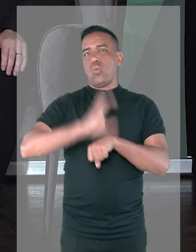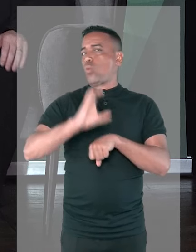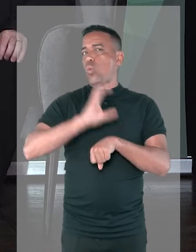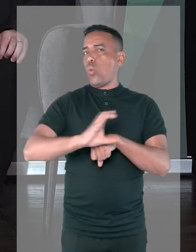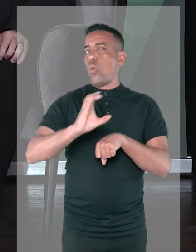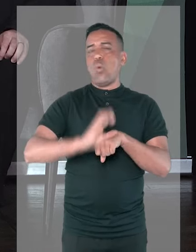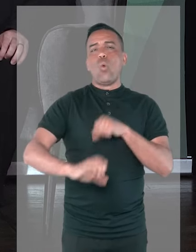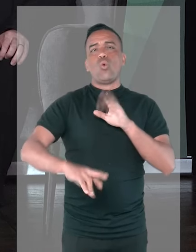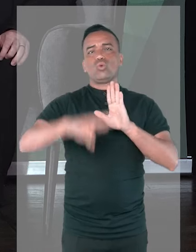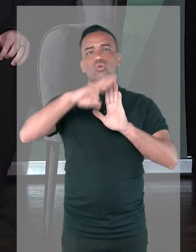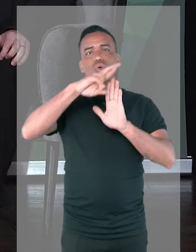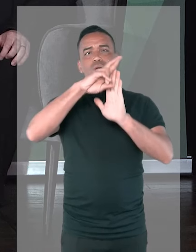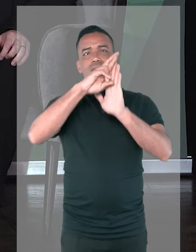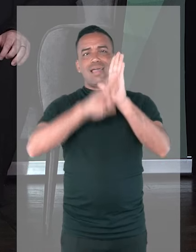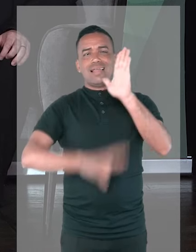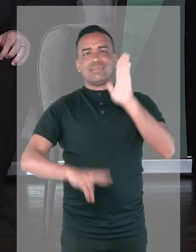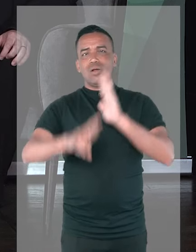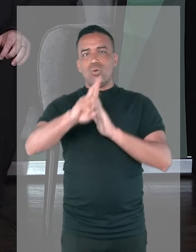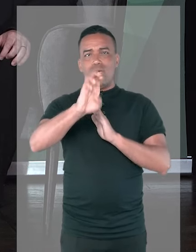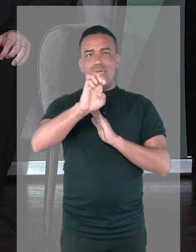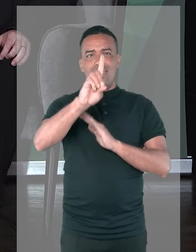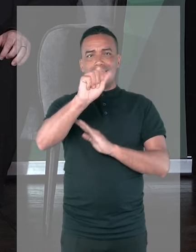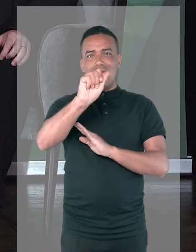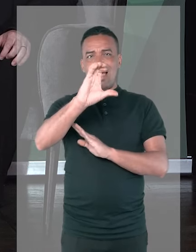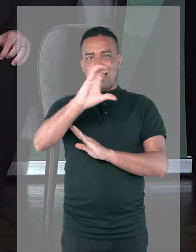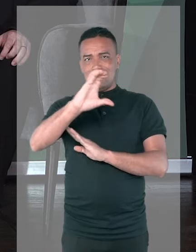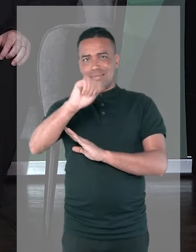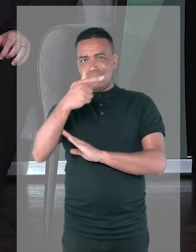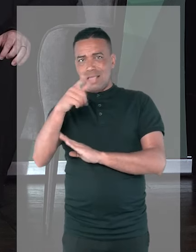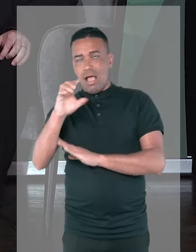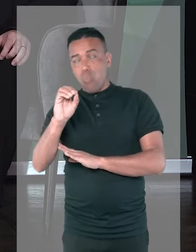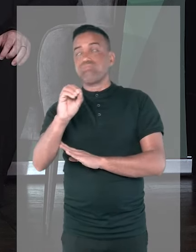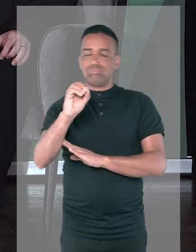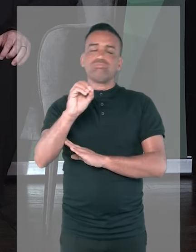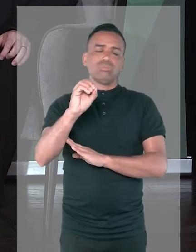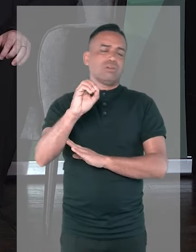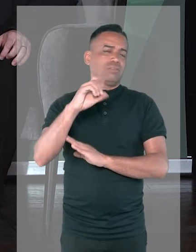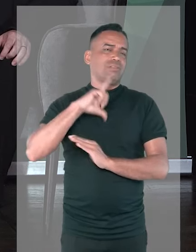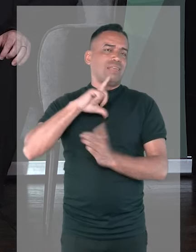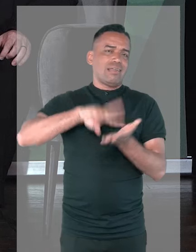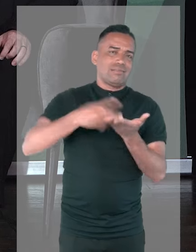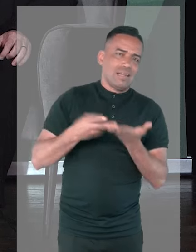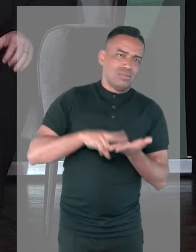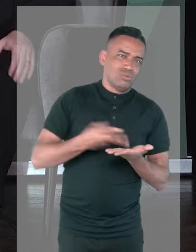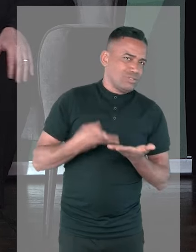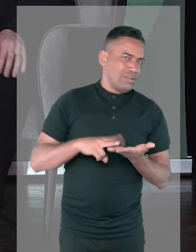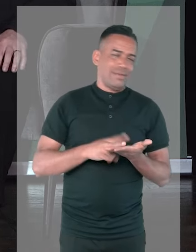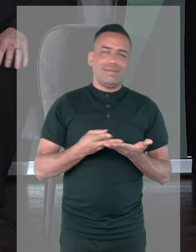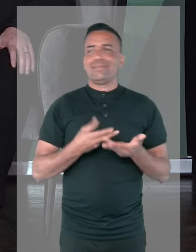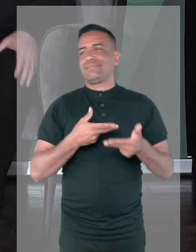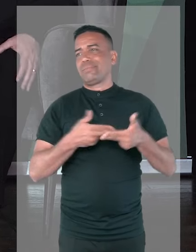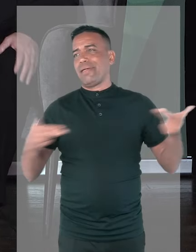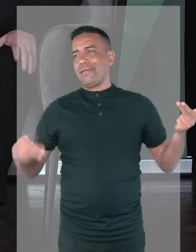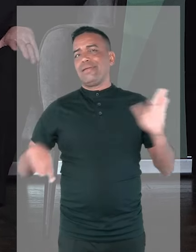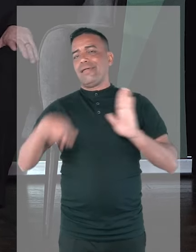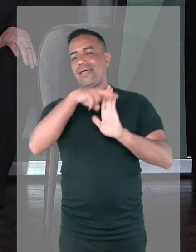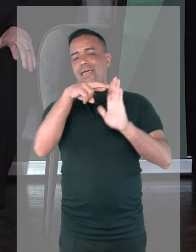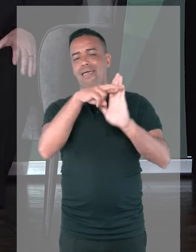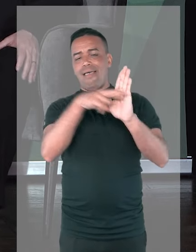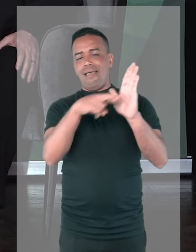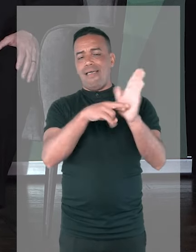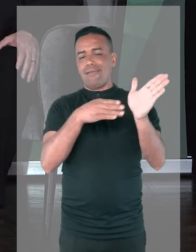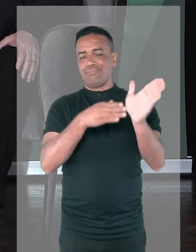de redação e tal, e eles têm muita tradição nisso e também tem muito cagarregrismo, né?